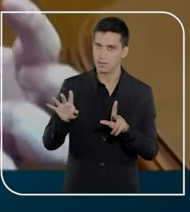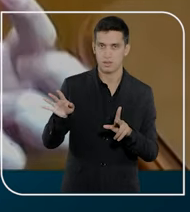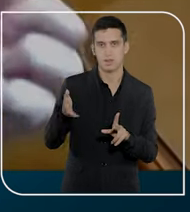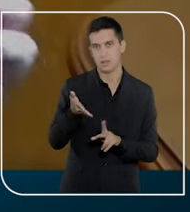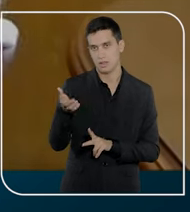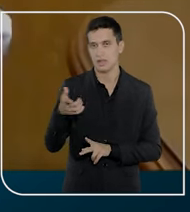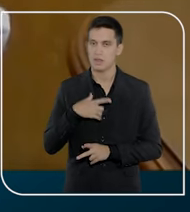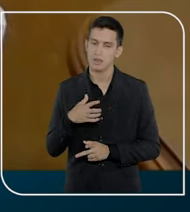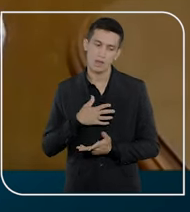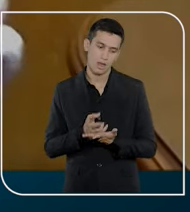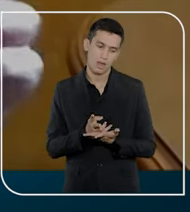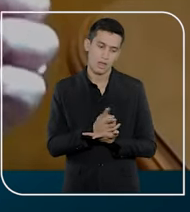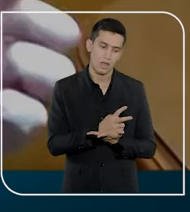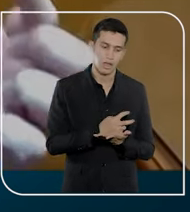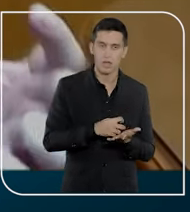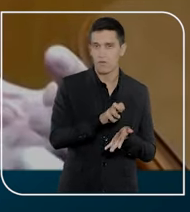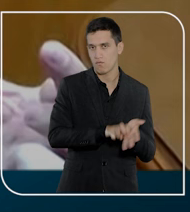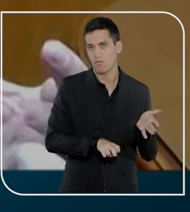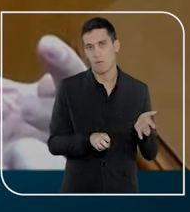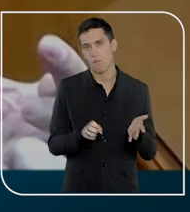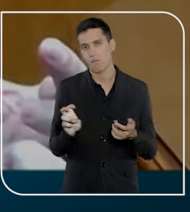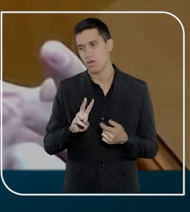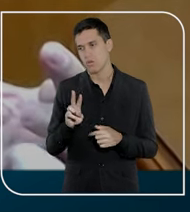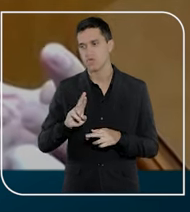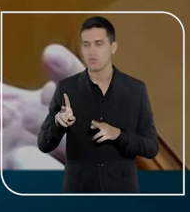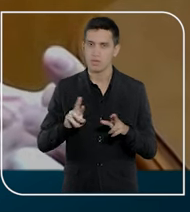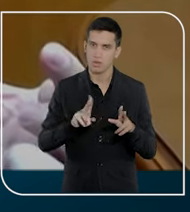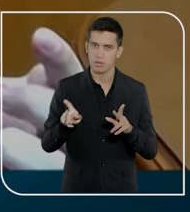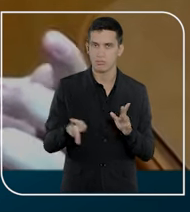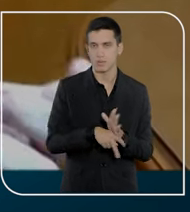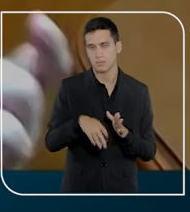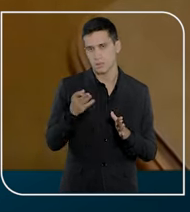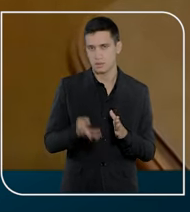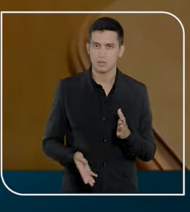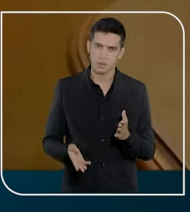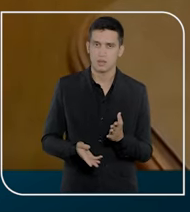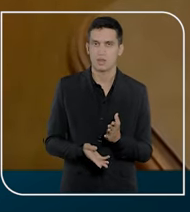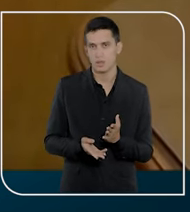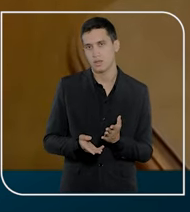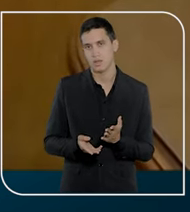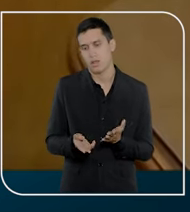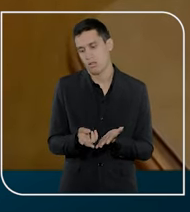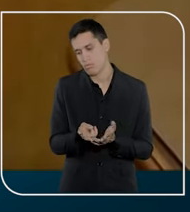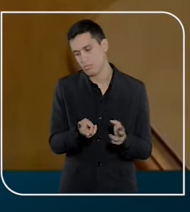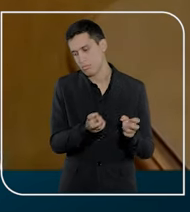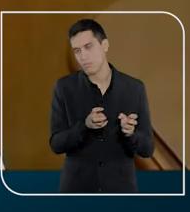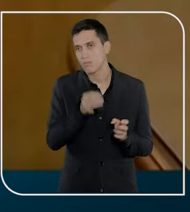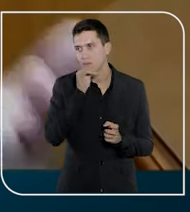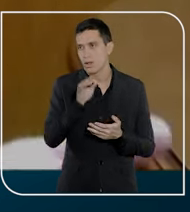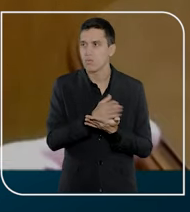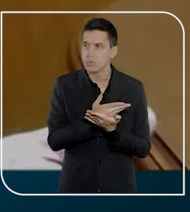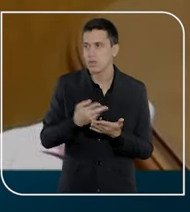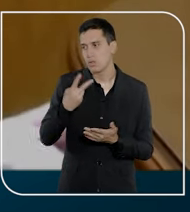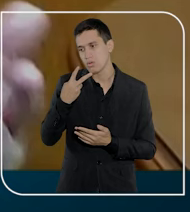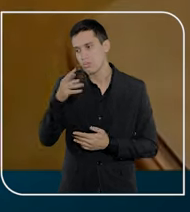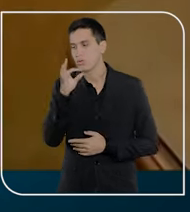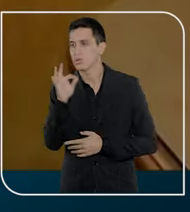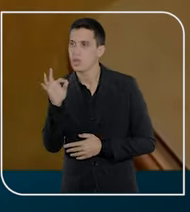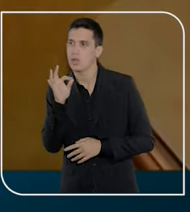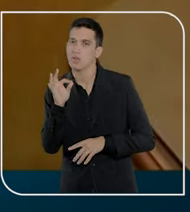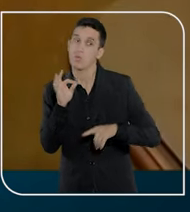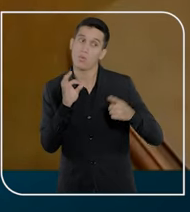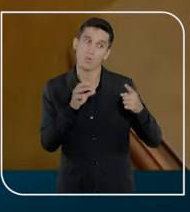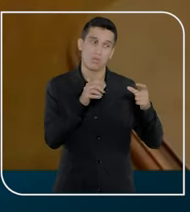uma taxação diferente para esse imposto. Tem lugar que é 2%, tem lugar que é 4%.